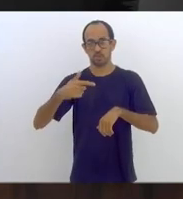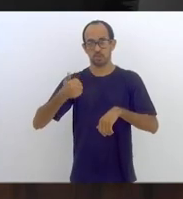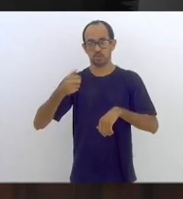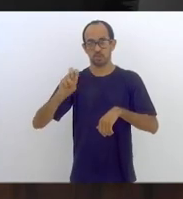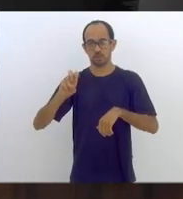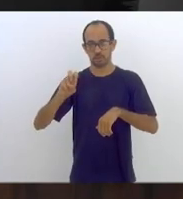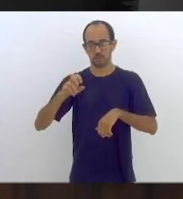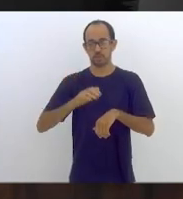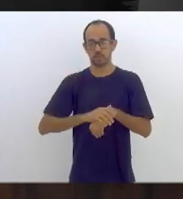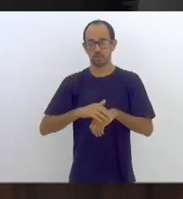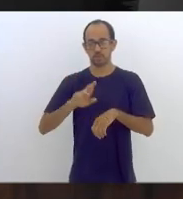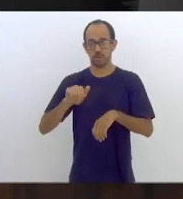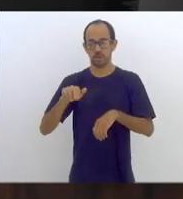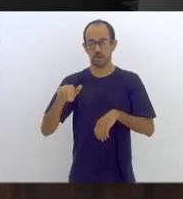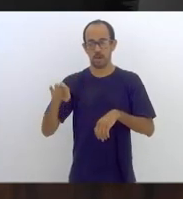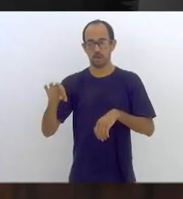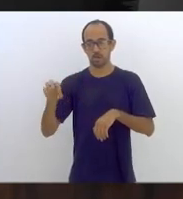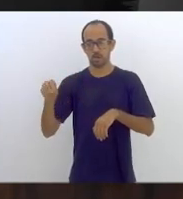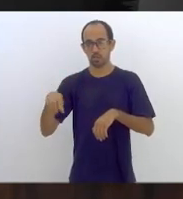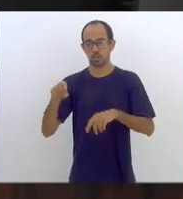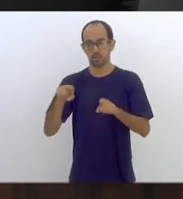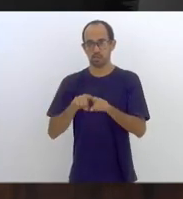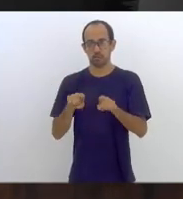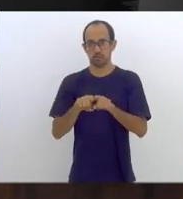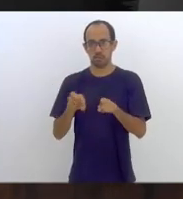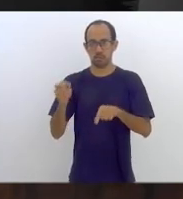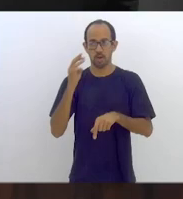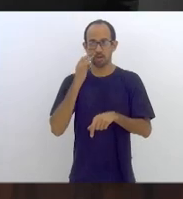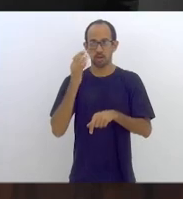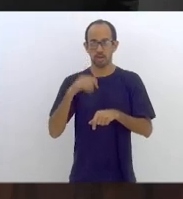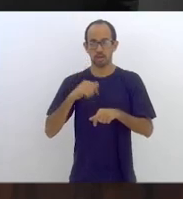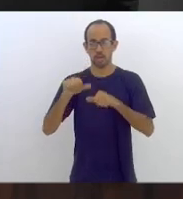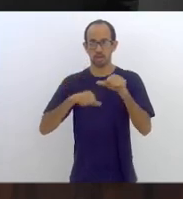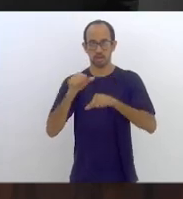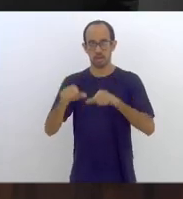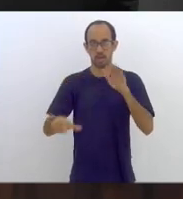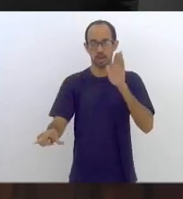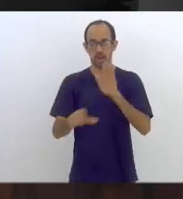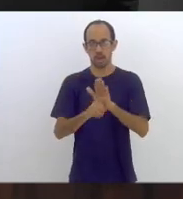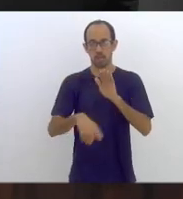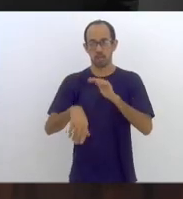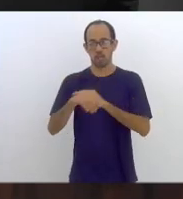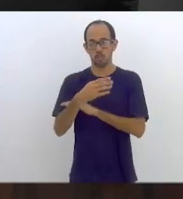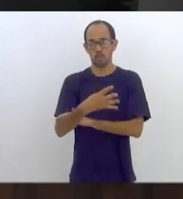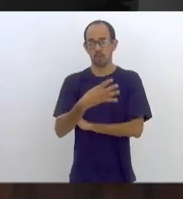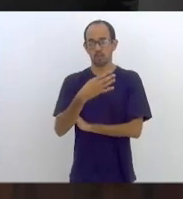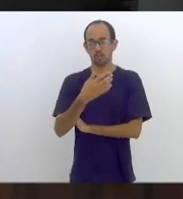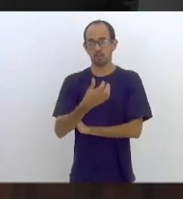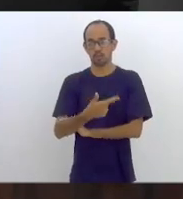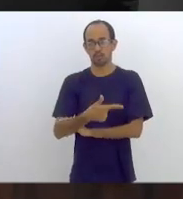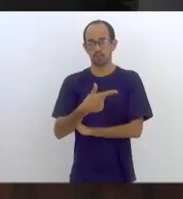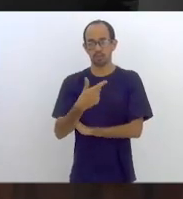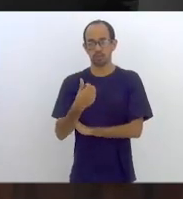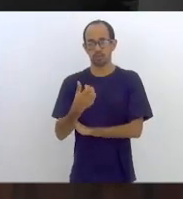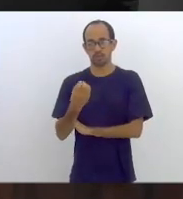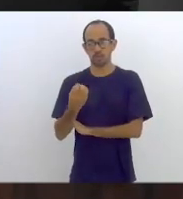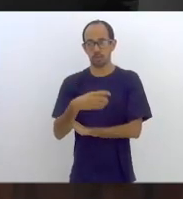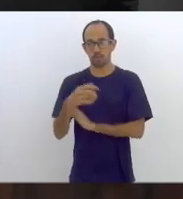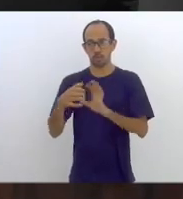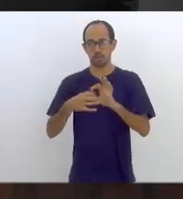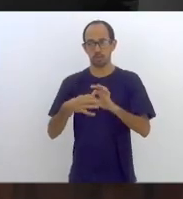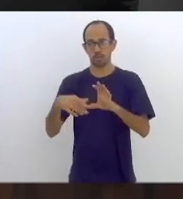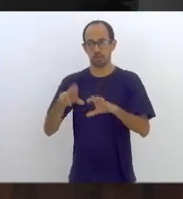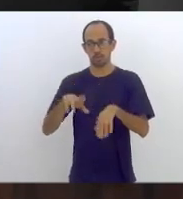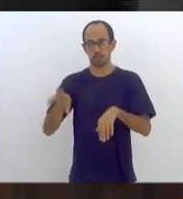cozzolino e Valdete Carneiro que altera a lei 4260 de 29 dezembro 2003 que autoriza